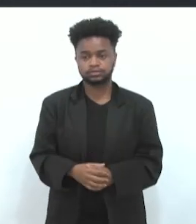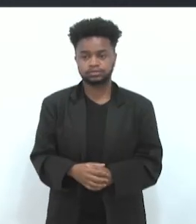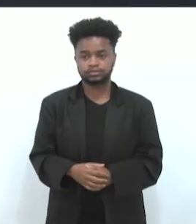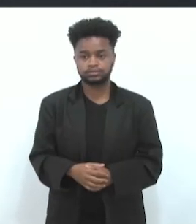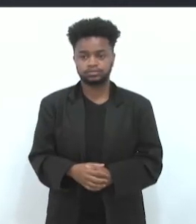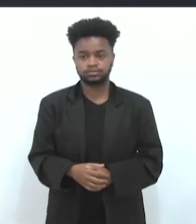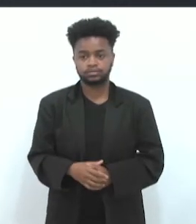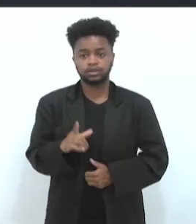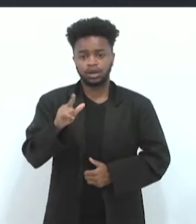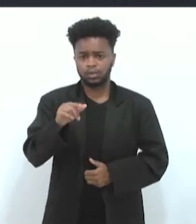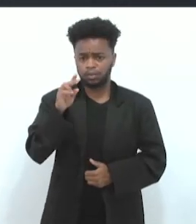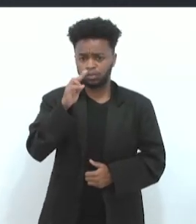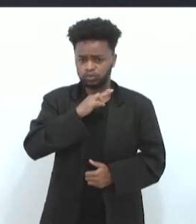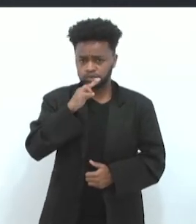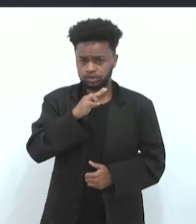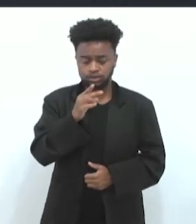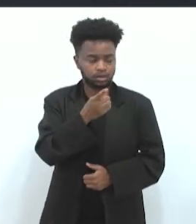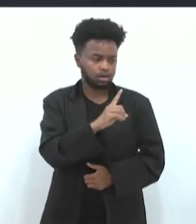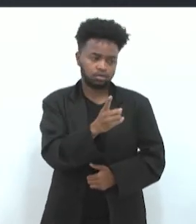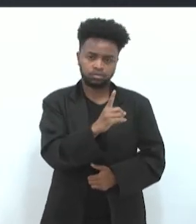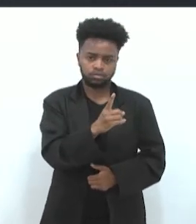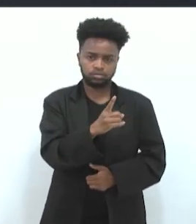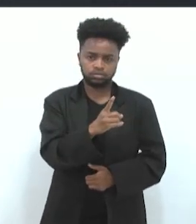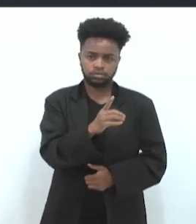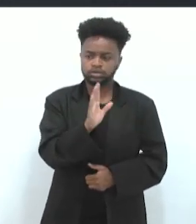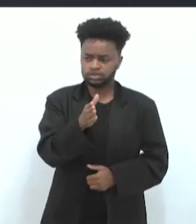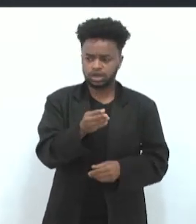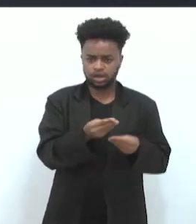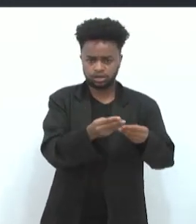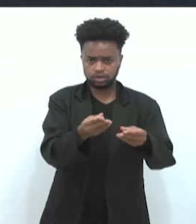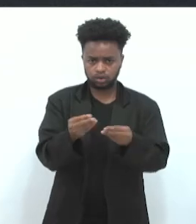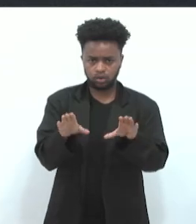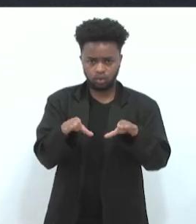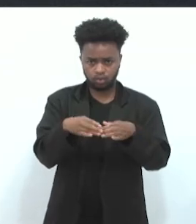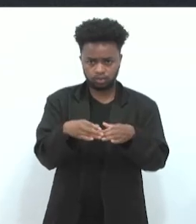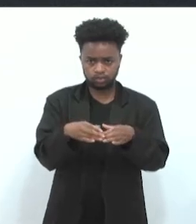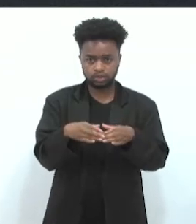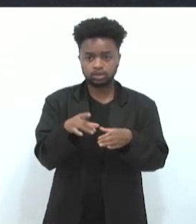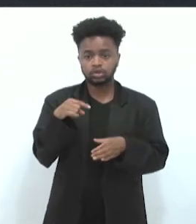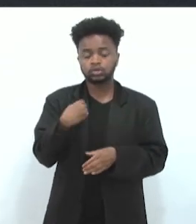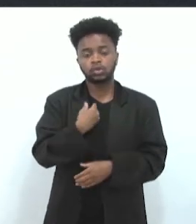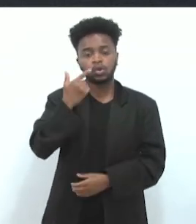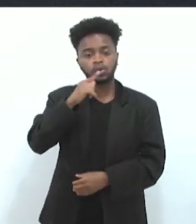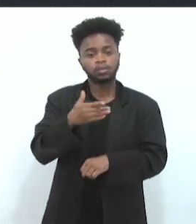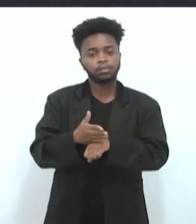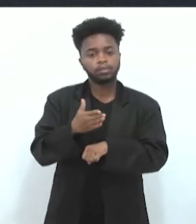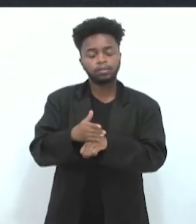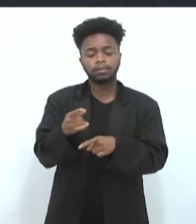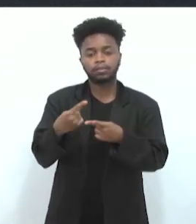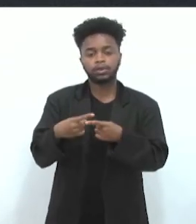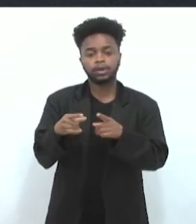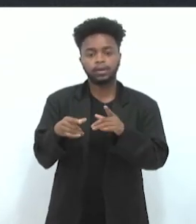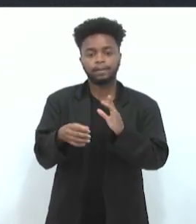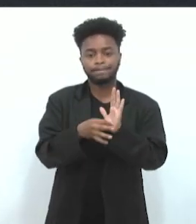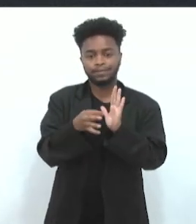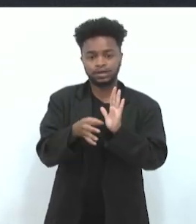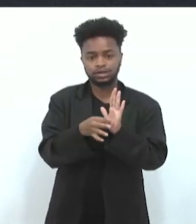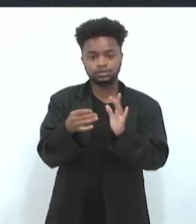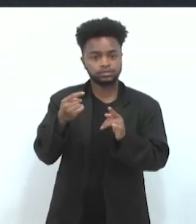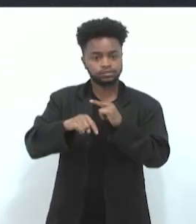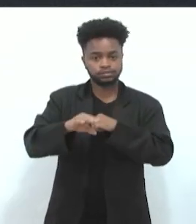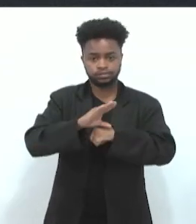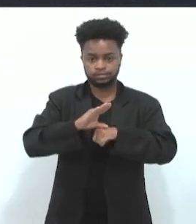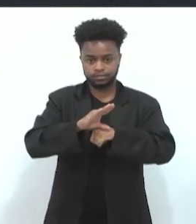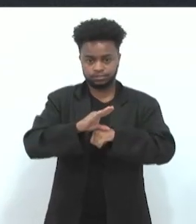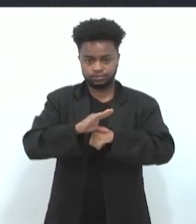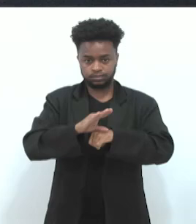por isso Não passou? foi, não foi. Não foi? Tinha passado pelas comissões? Não, esse exercício foi possível porque a gente deu o parecer. O parecer original era da inconstitucionalidade.